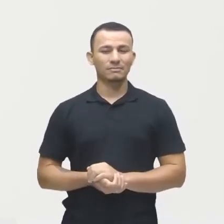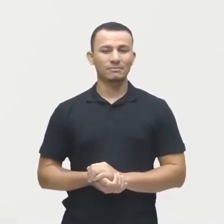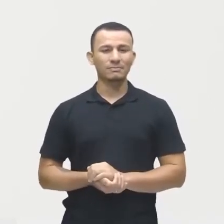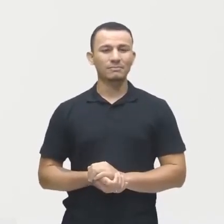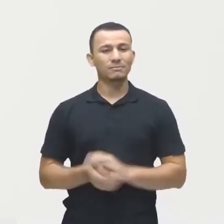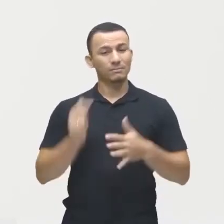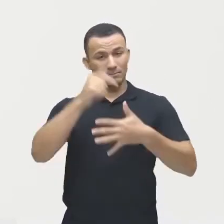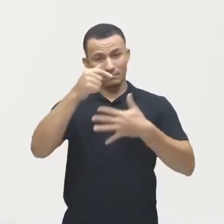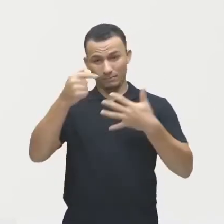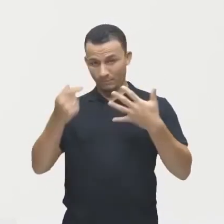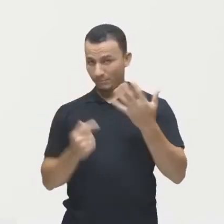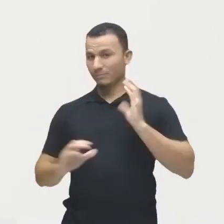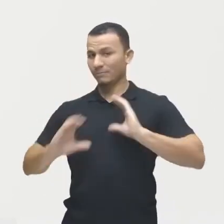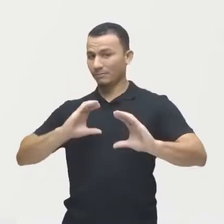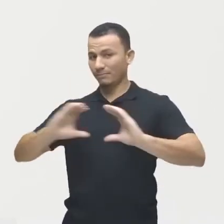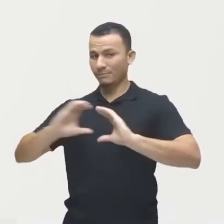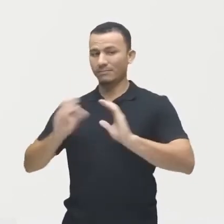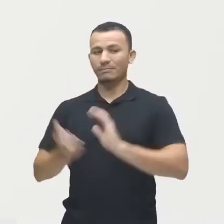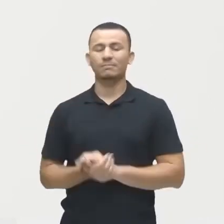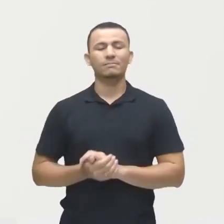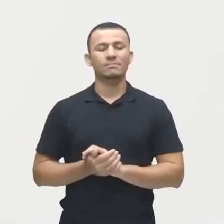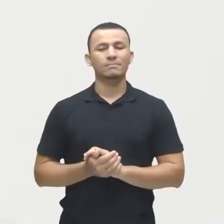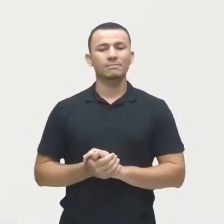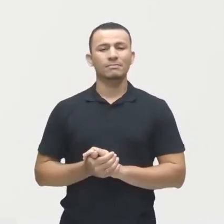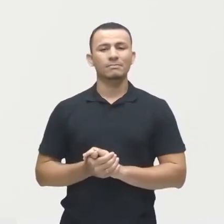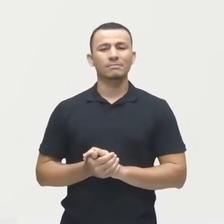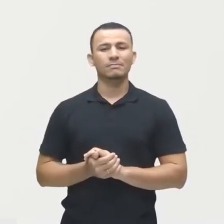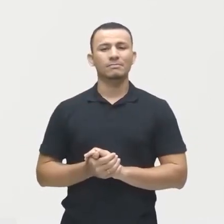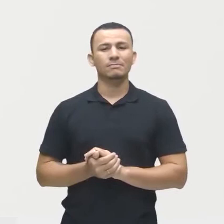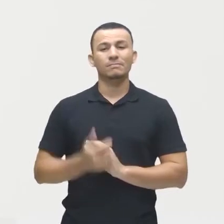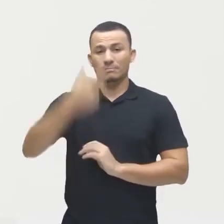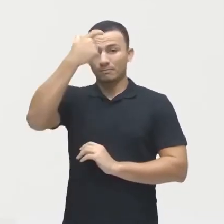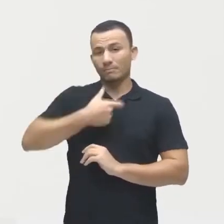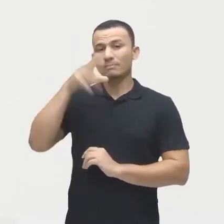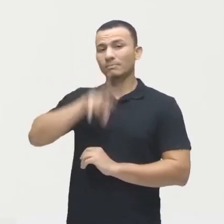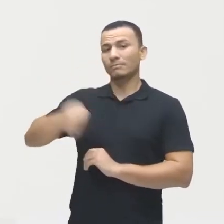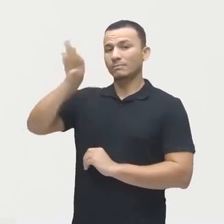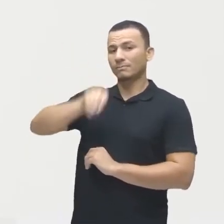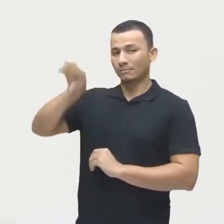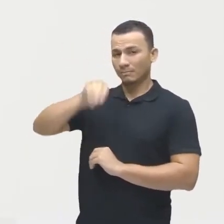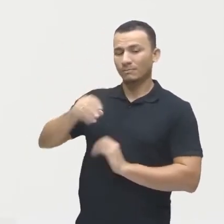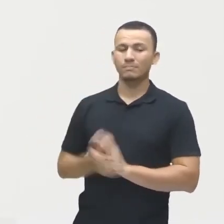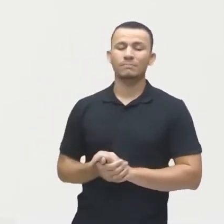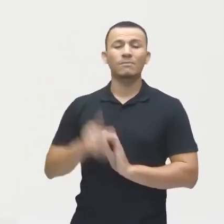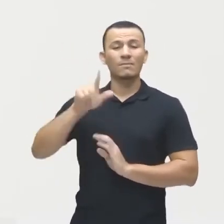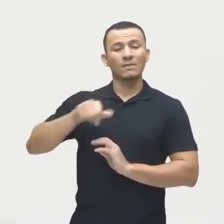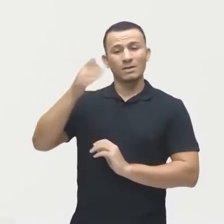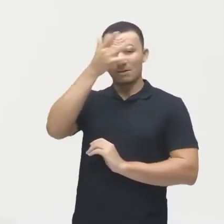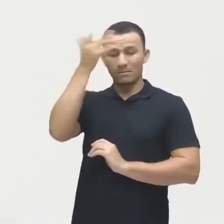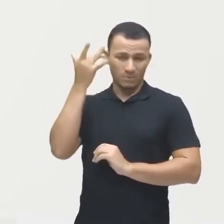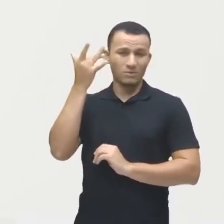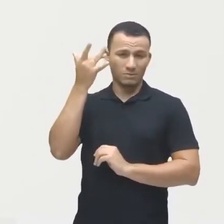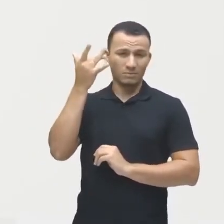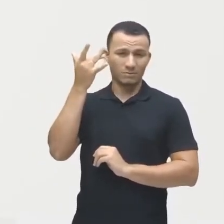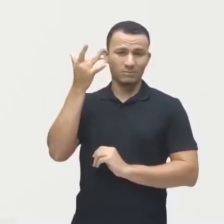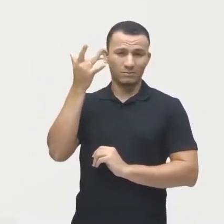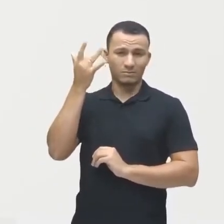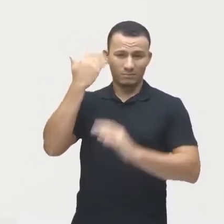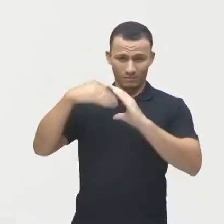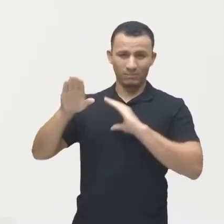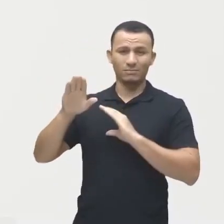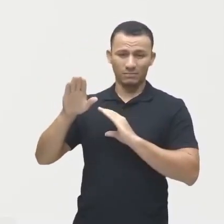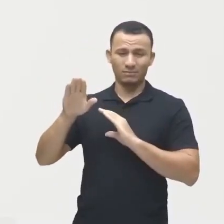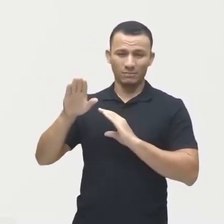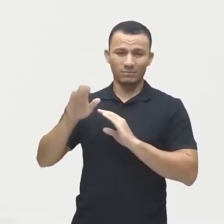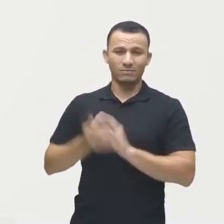Elementos da comunicação. Emissor. Quem é o emissor, professora? É o remetente, ou seja,